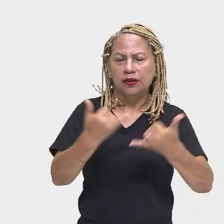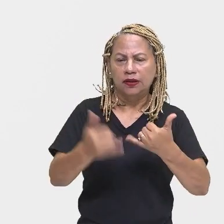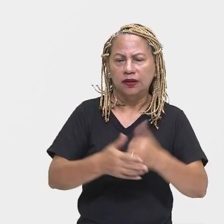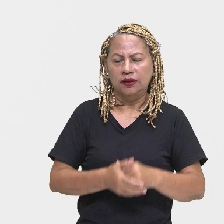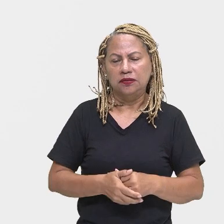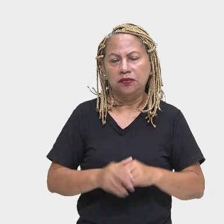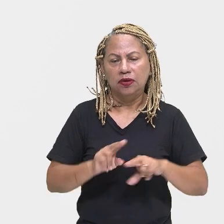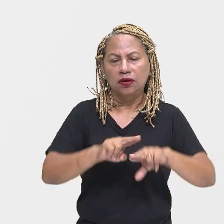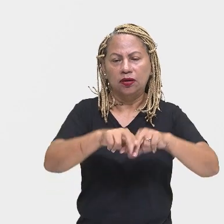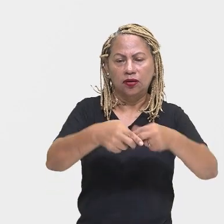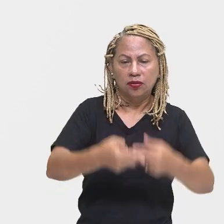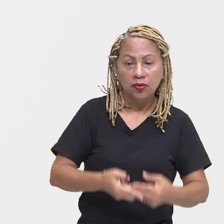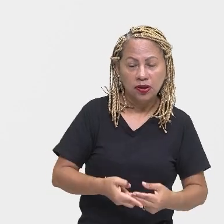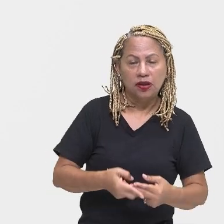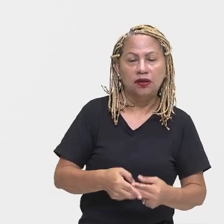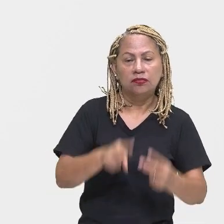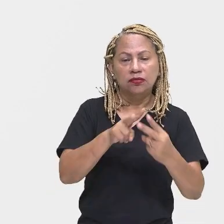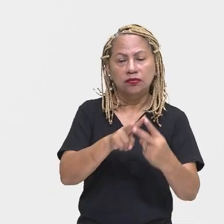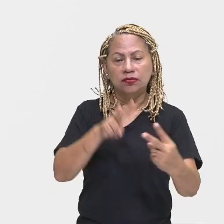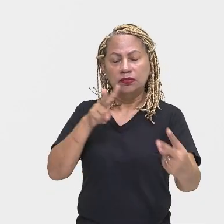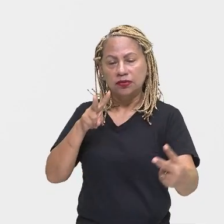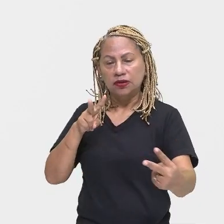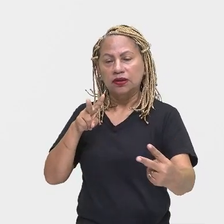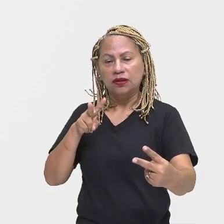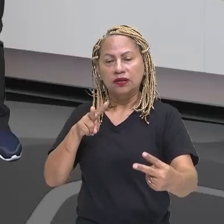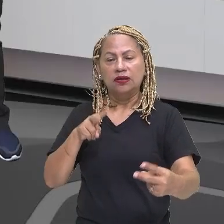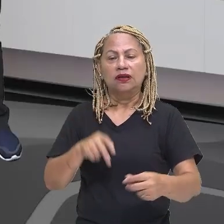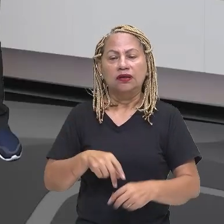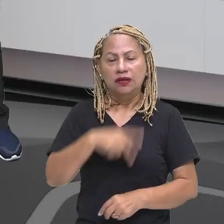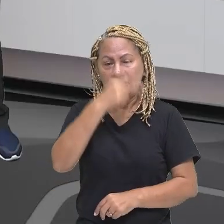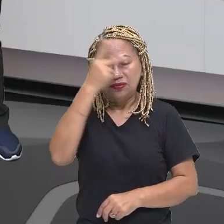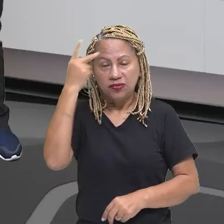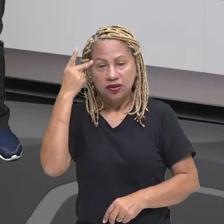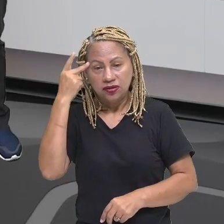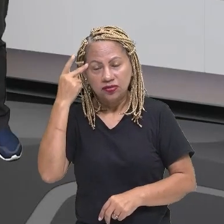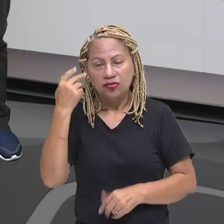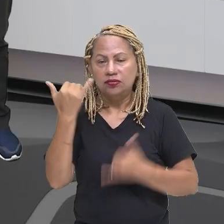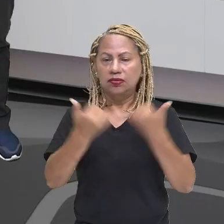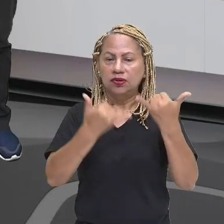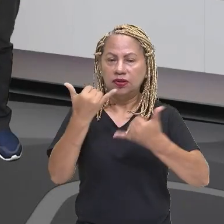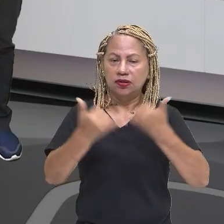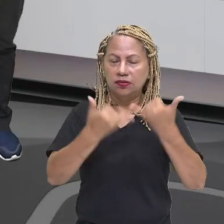Online. O Massively é da quantidade em massa de jogadores.